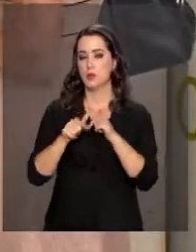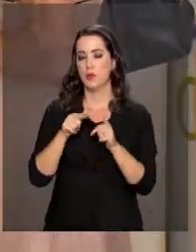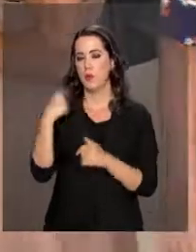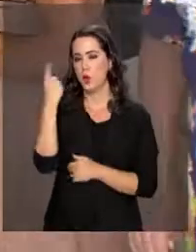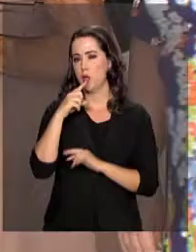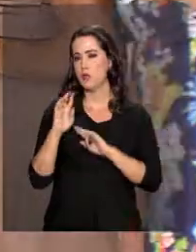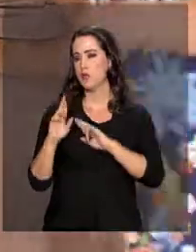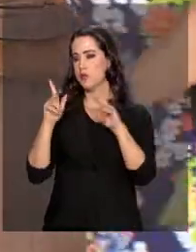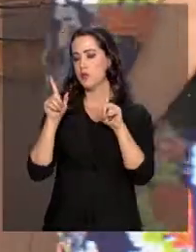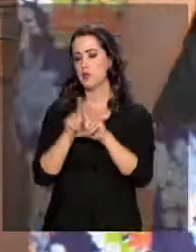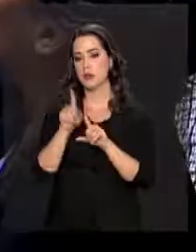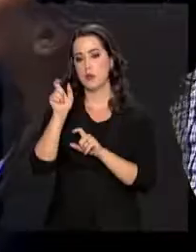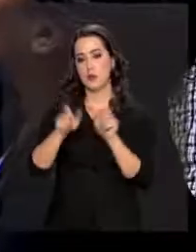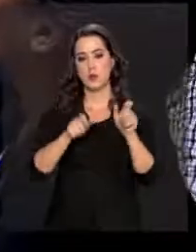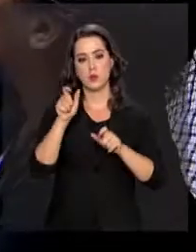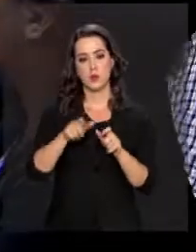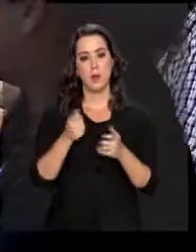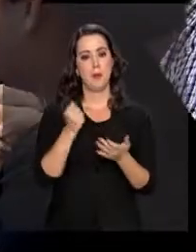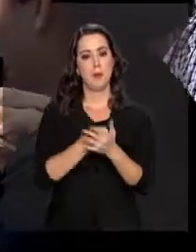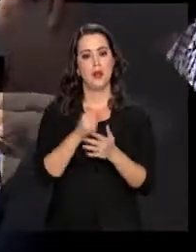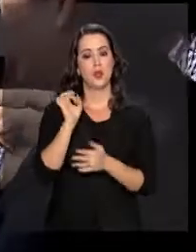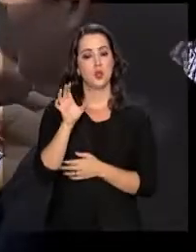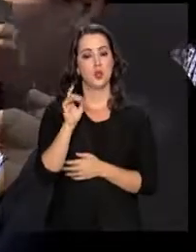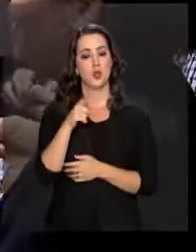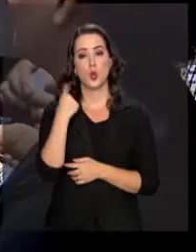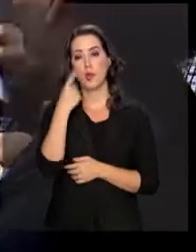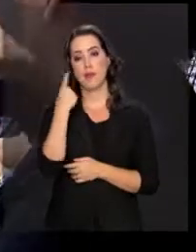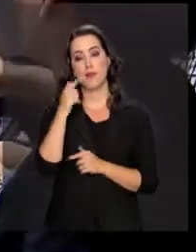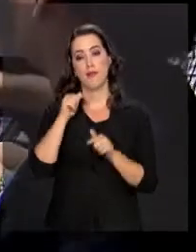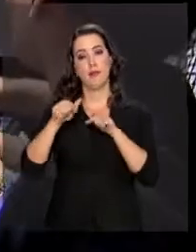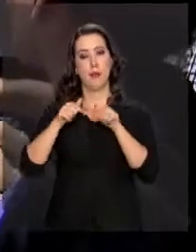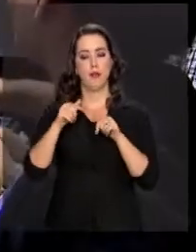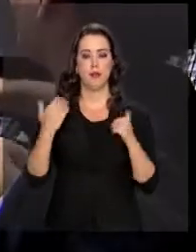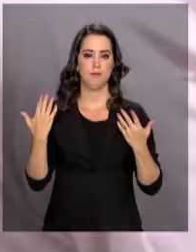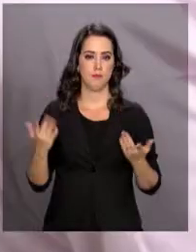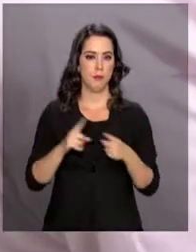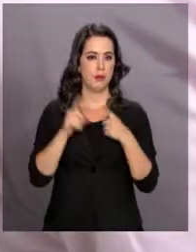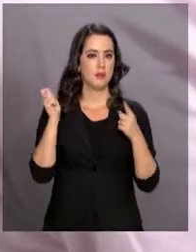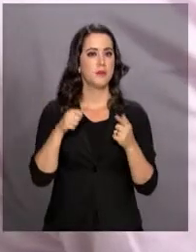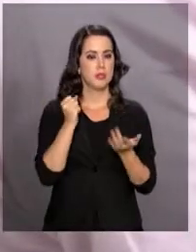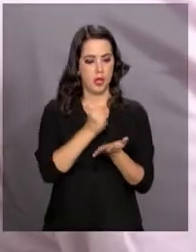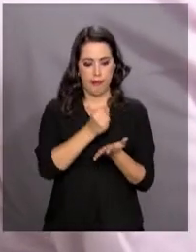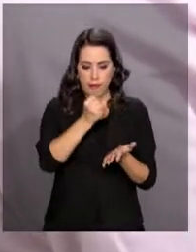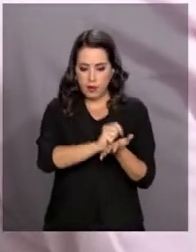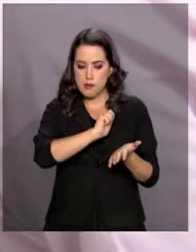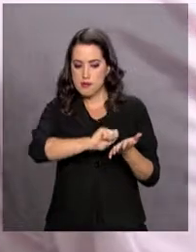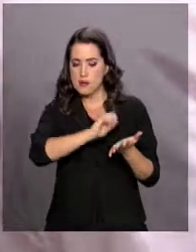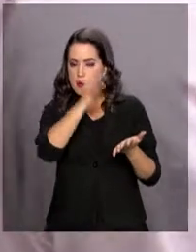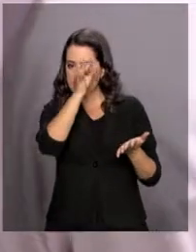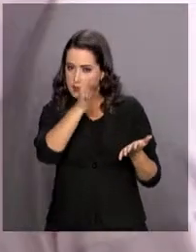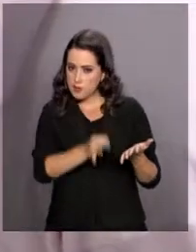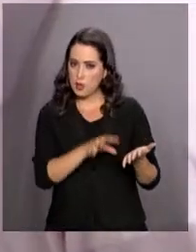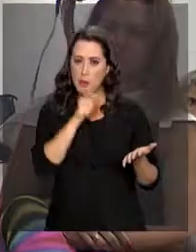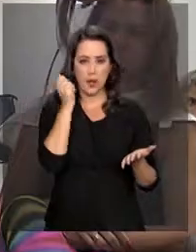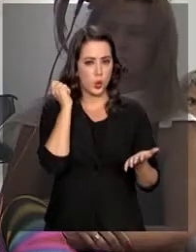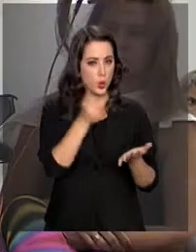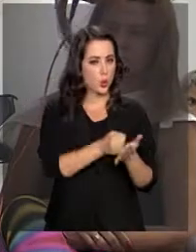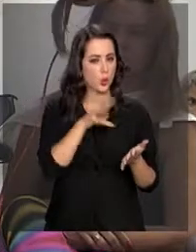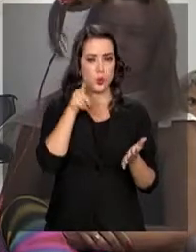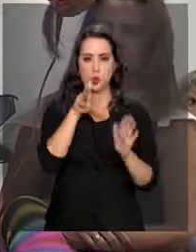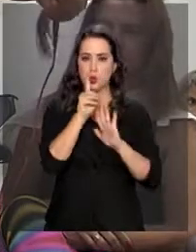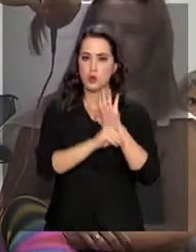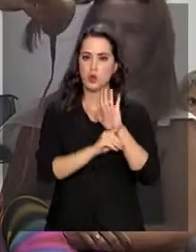intermitente o empregador pagar só pelas horas trabalhadas mas precisa registrar o funcionário e pagar todos os direitos